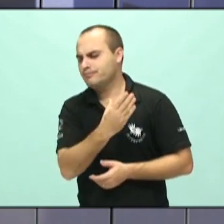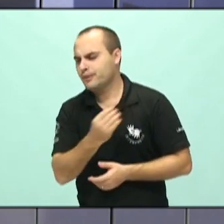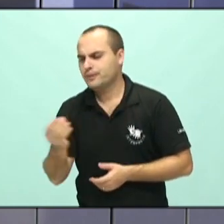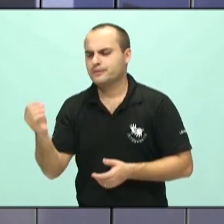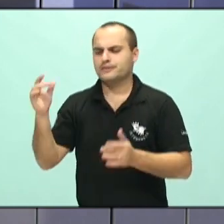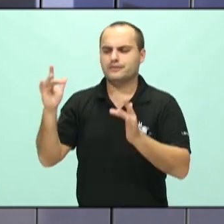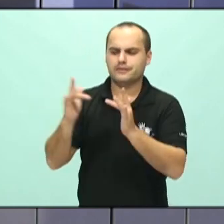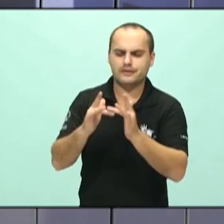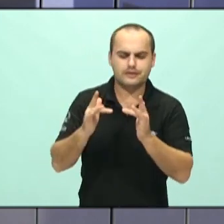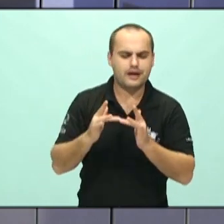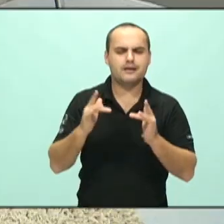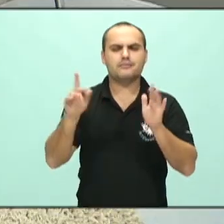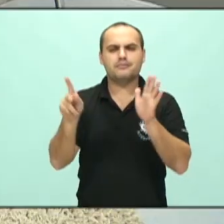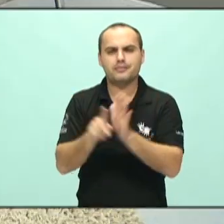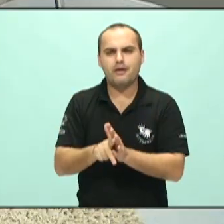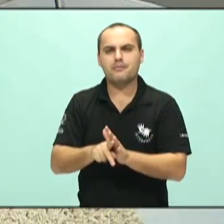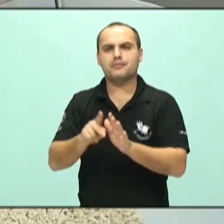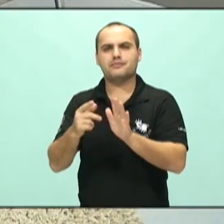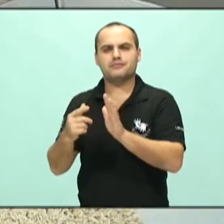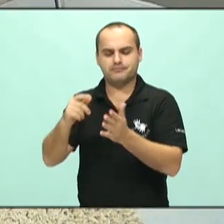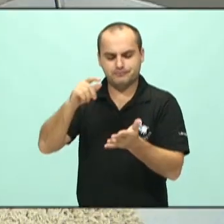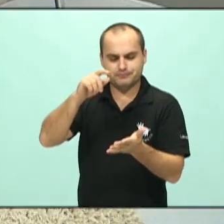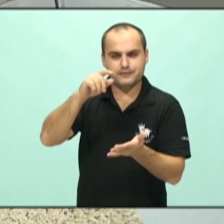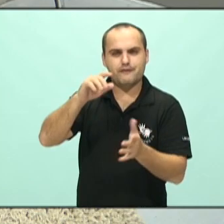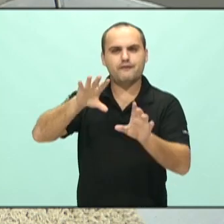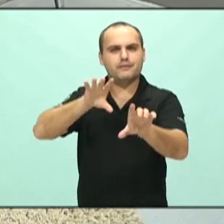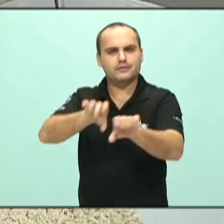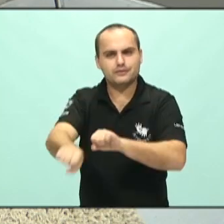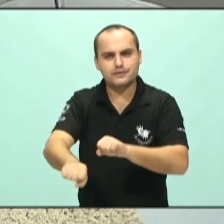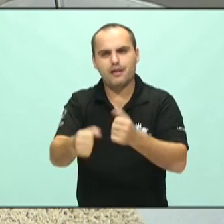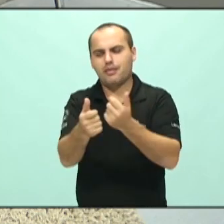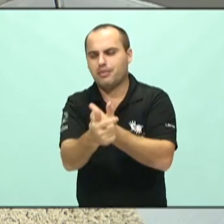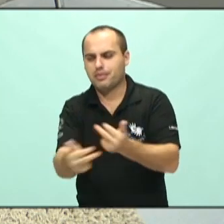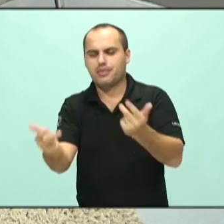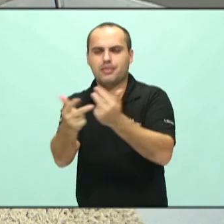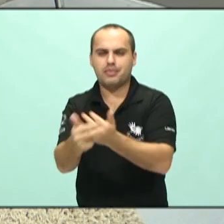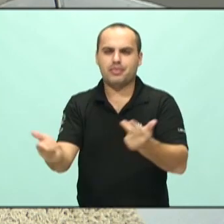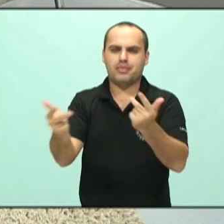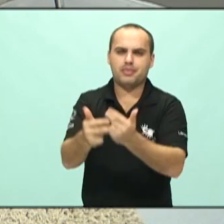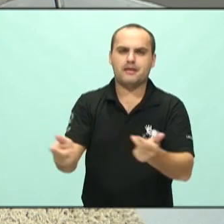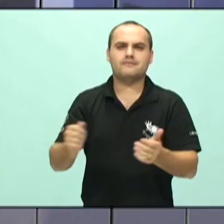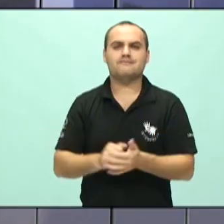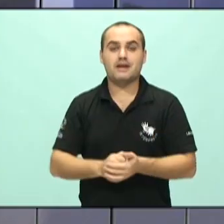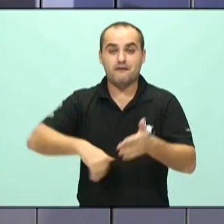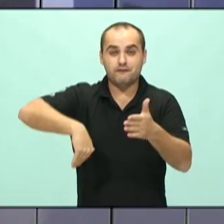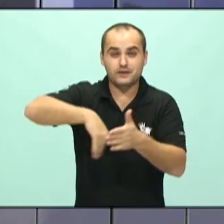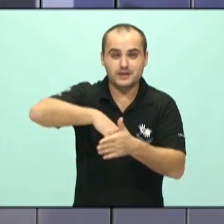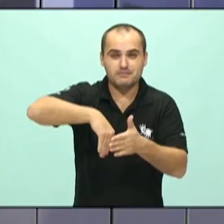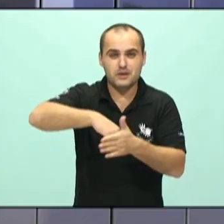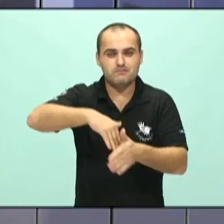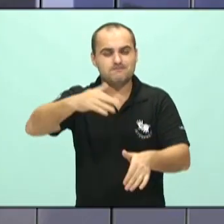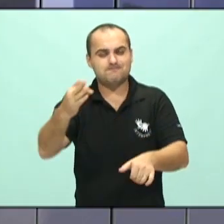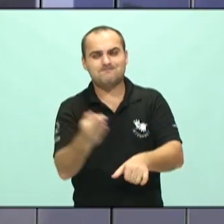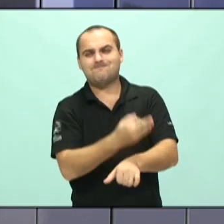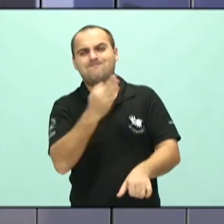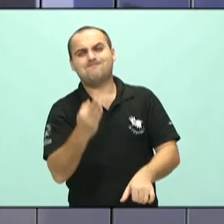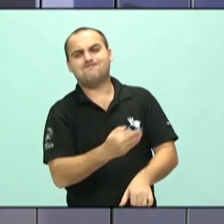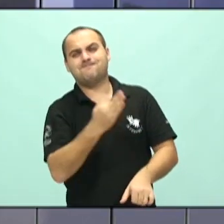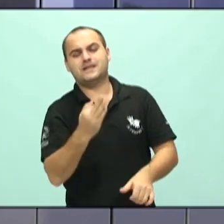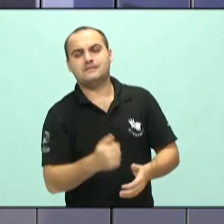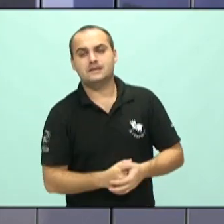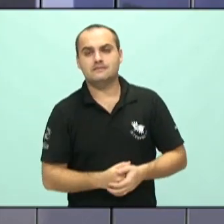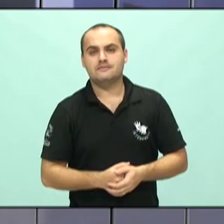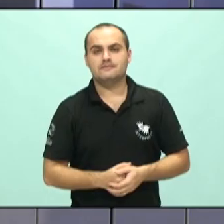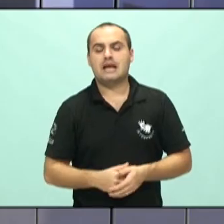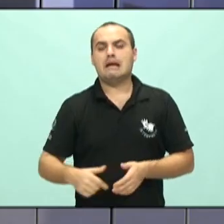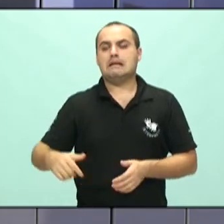cerimoniais agendados para apresentar. E o futebol machuca muito. E se a gente se machucar, o que acontece conosco?